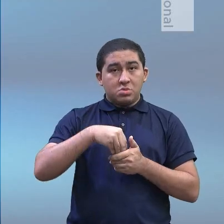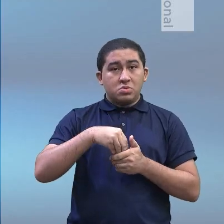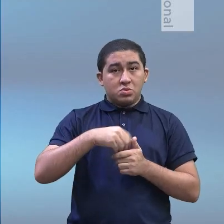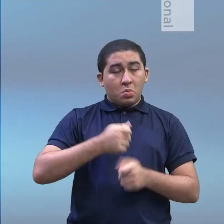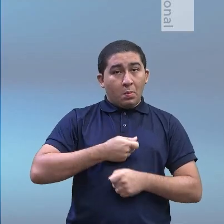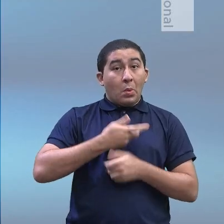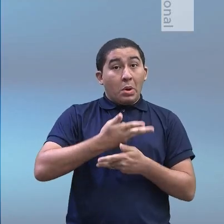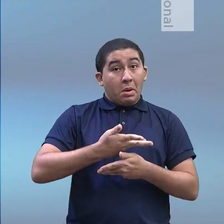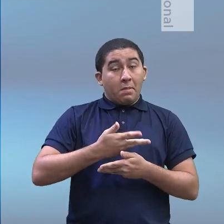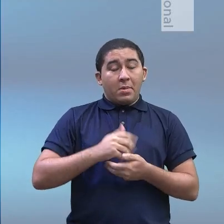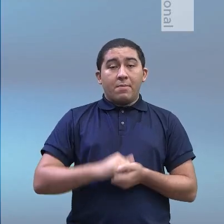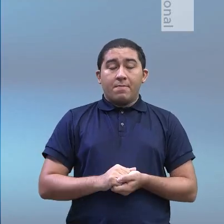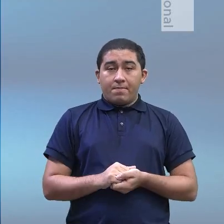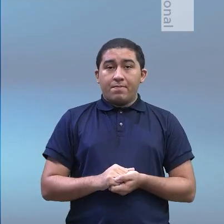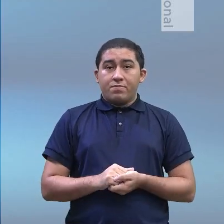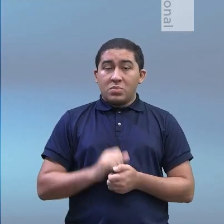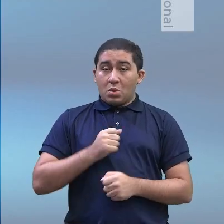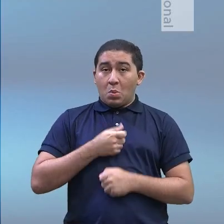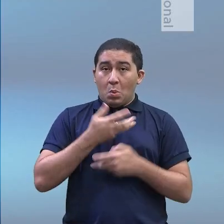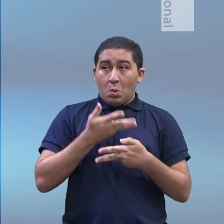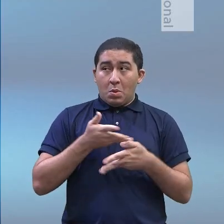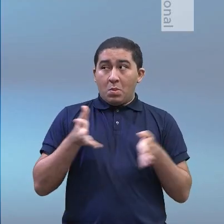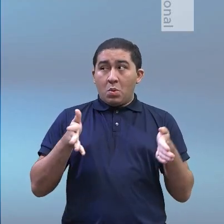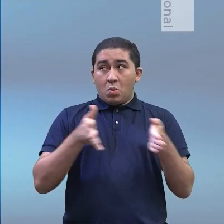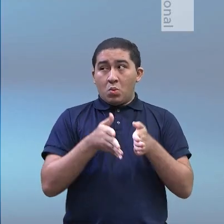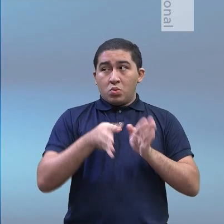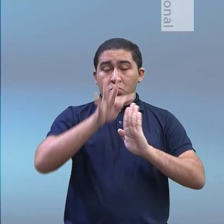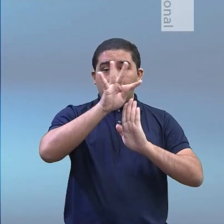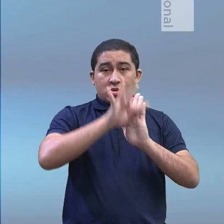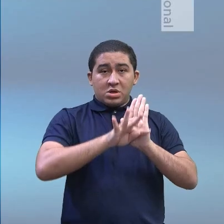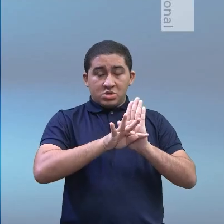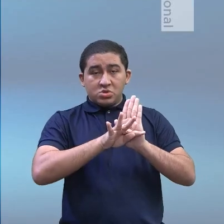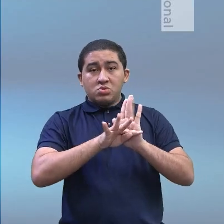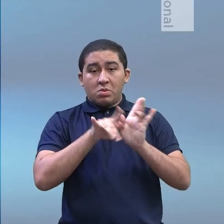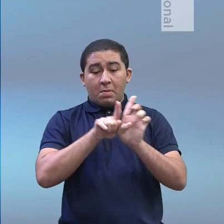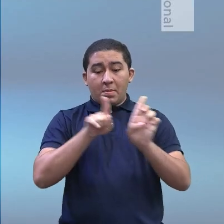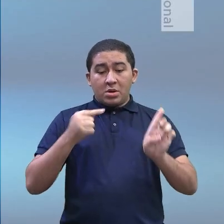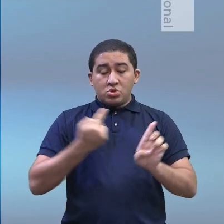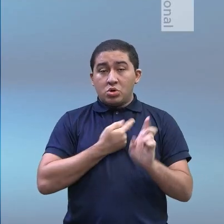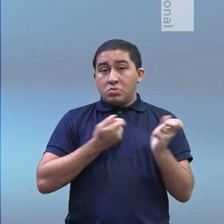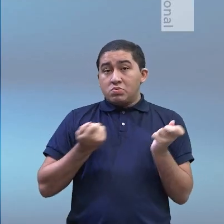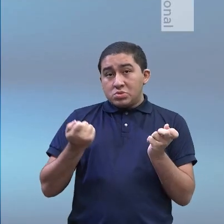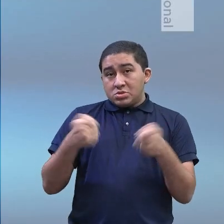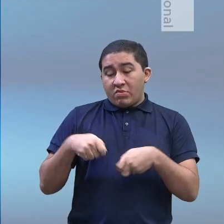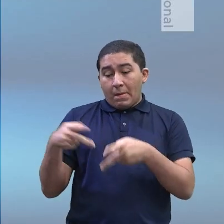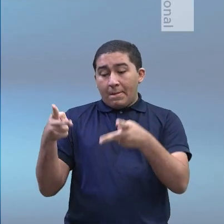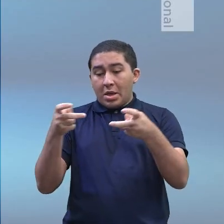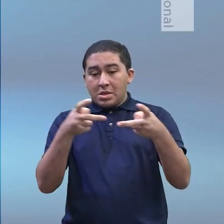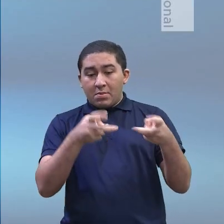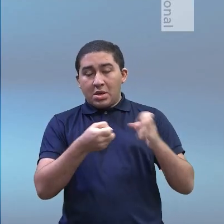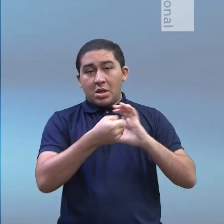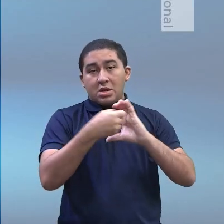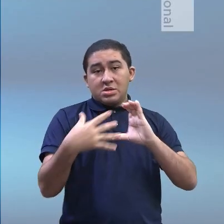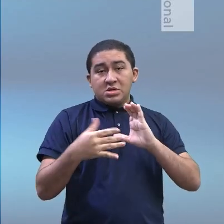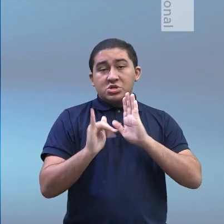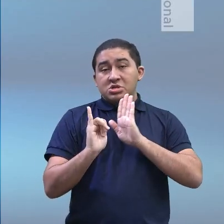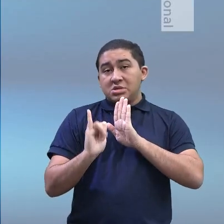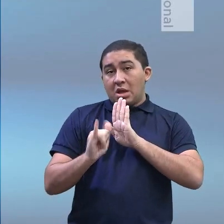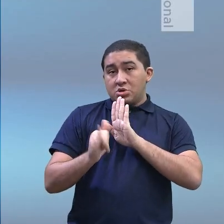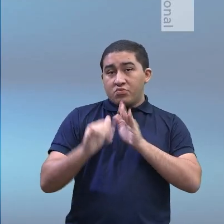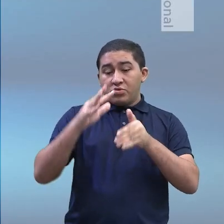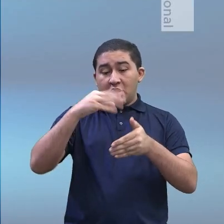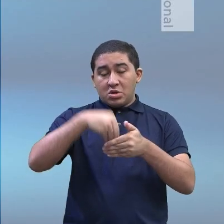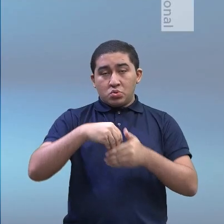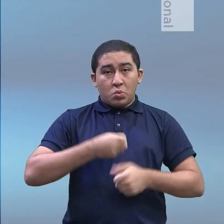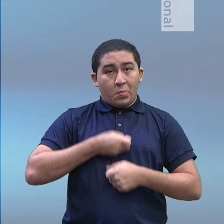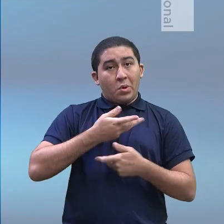né? Apesar do poema ser curto, mas a gente consegue perceber os elementos narrativos dentro do poema. Isso é